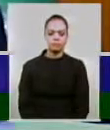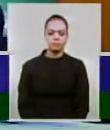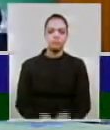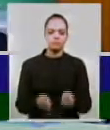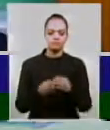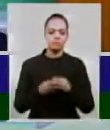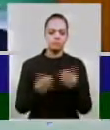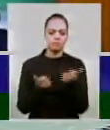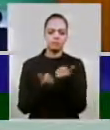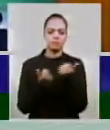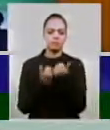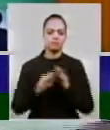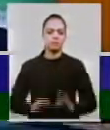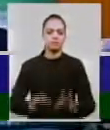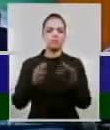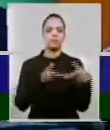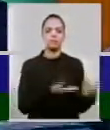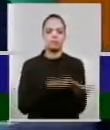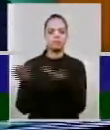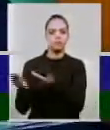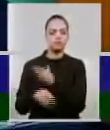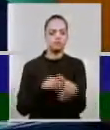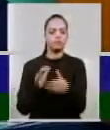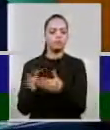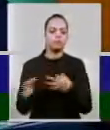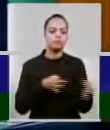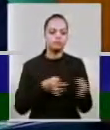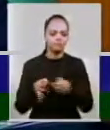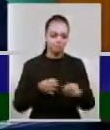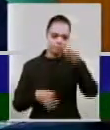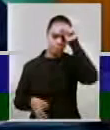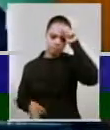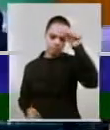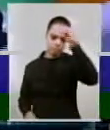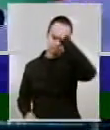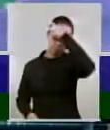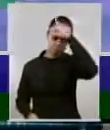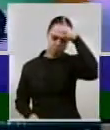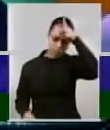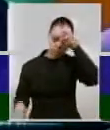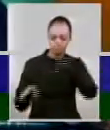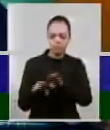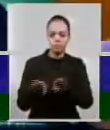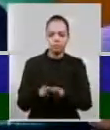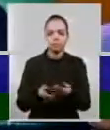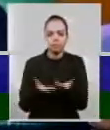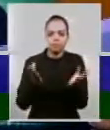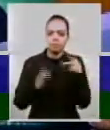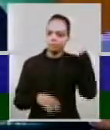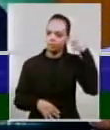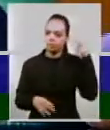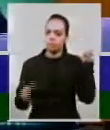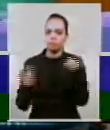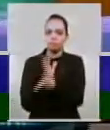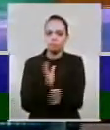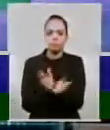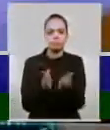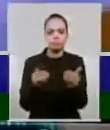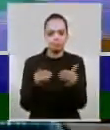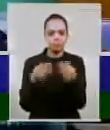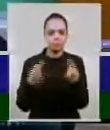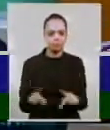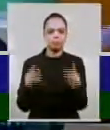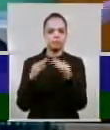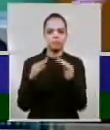Peço a nossa assessoria técnica que encaminhe todos os projetos de autoria do Prefeito Municipal e dos senhores vereadores para as comissões pertinentes